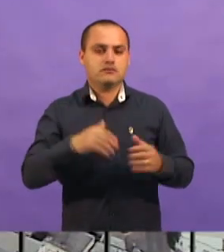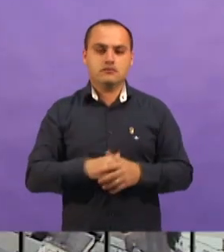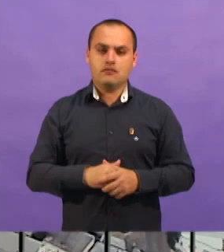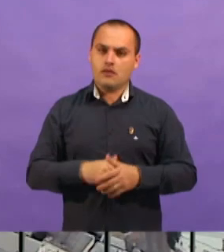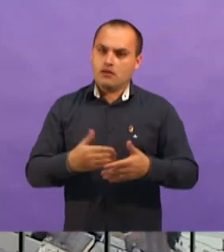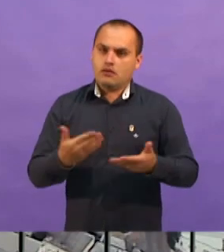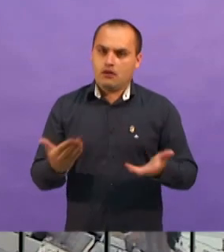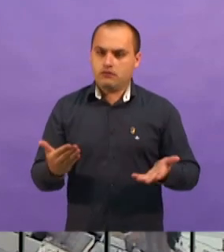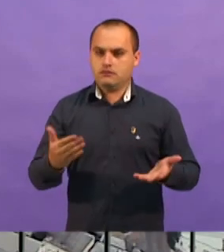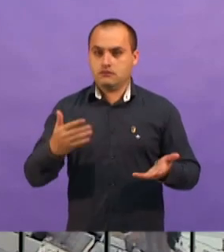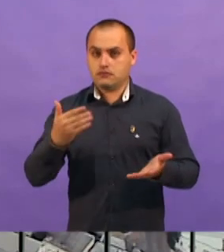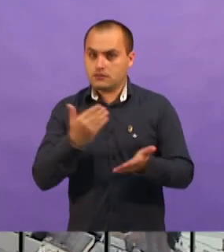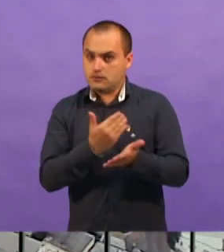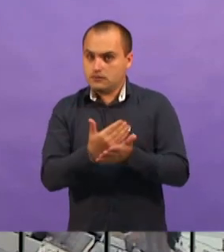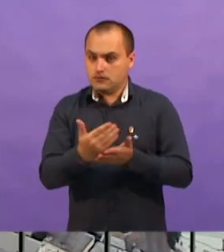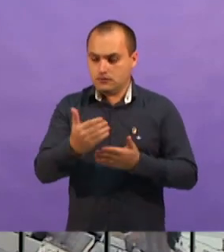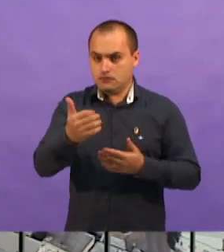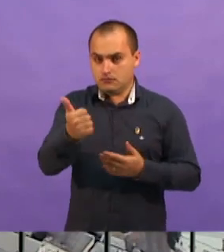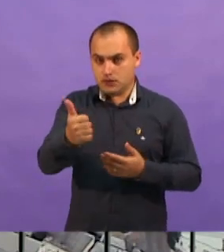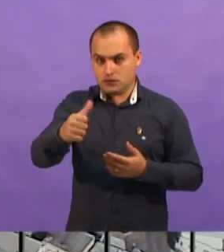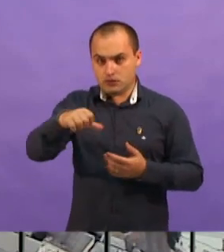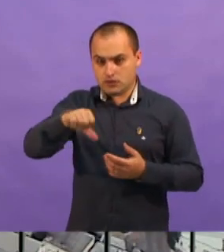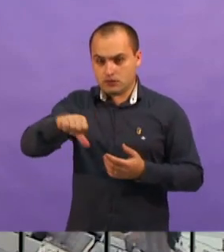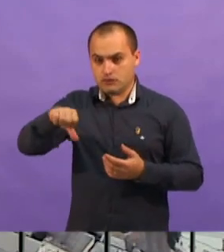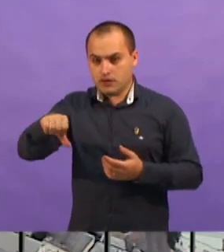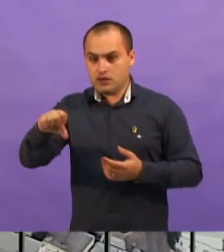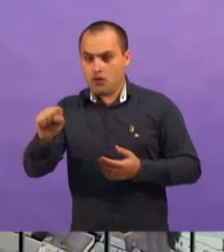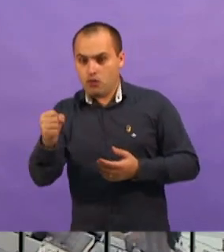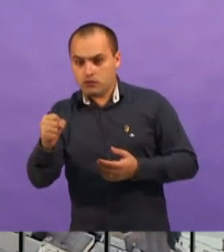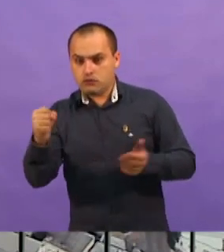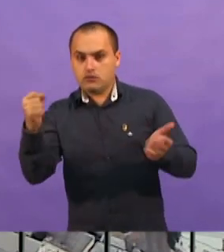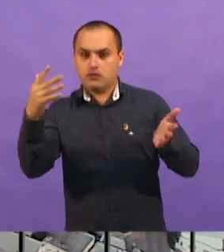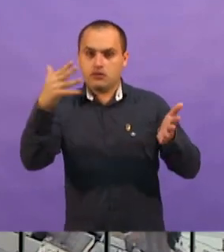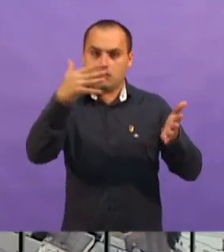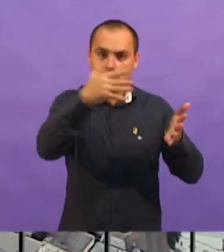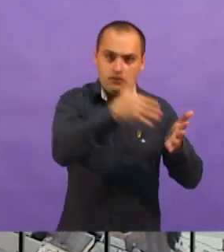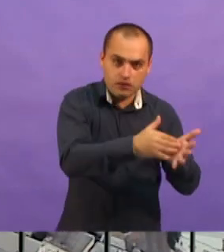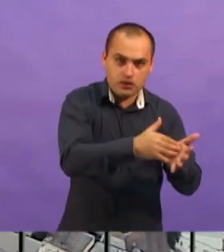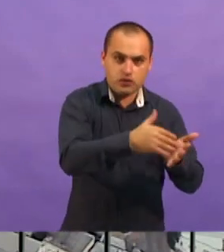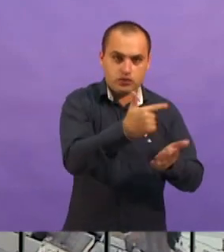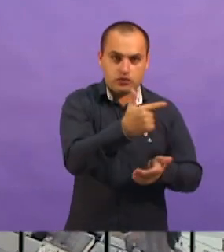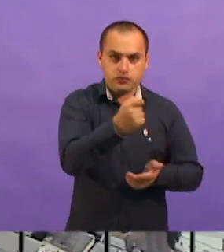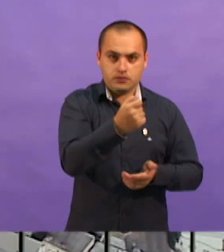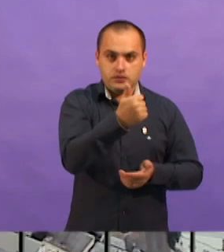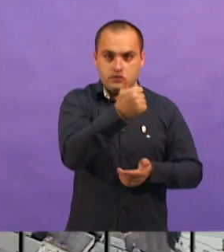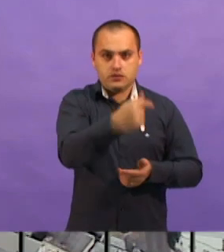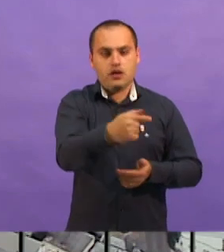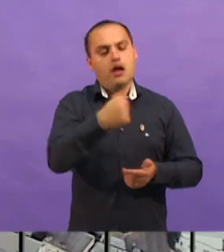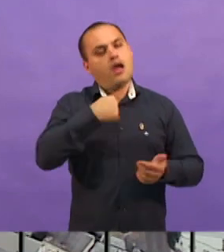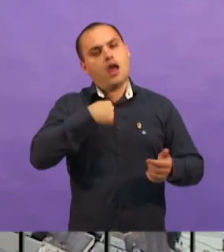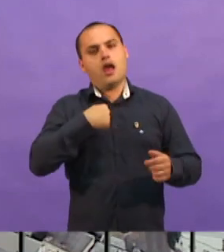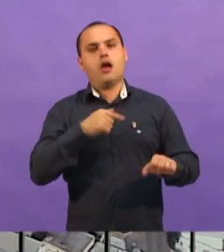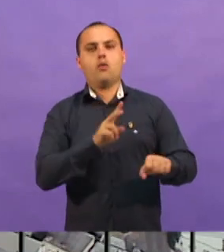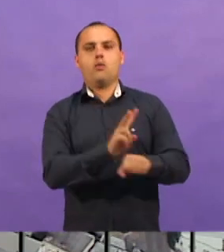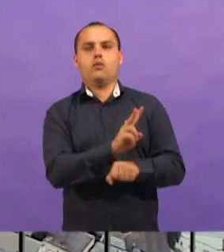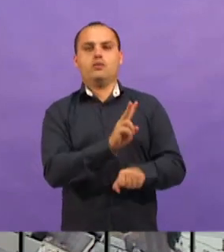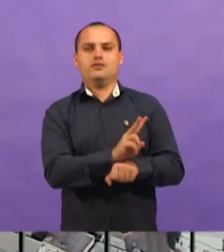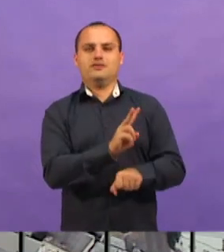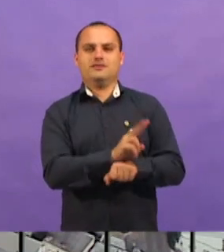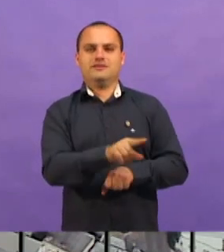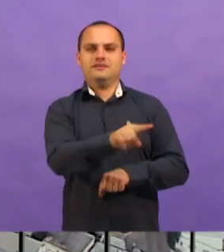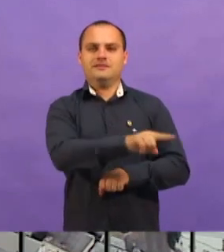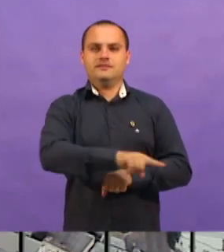esse ato, de 98 a 2017. Esse é um dos maiores cuidados que nós temos com o Anuário de Itajaí, né?